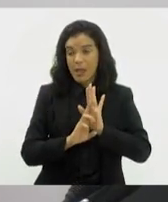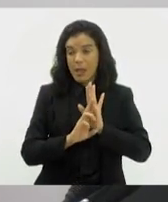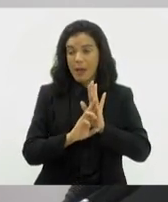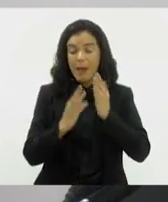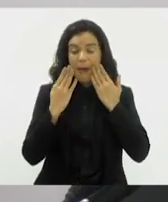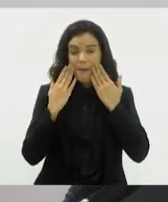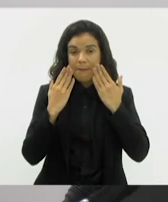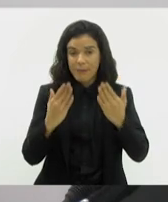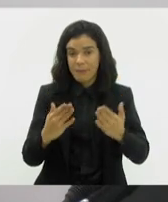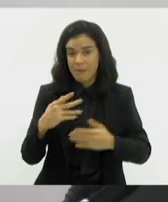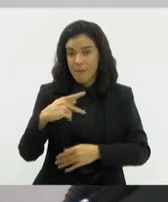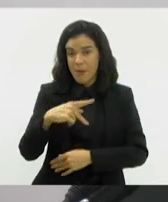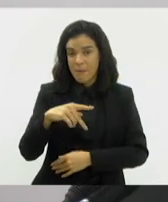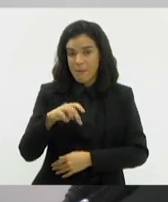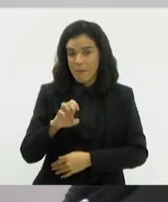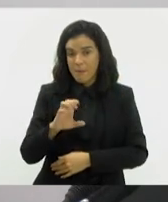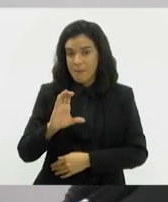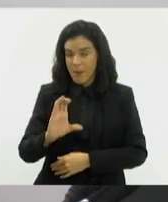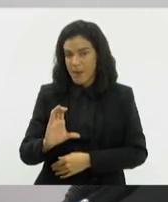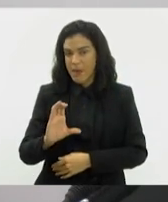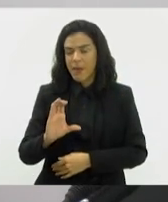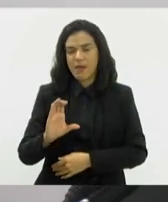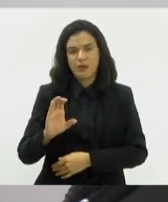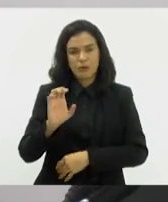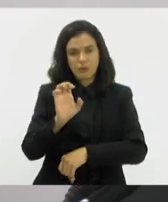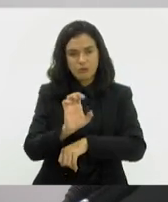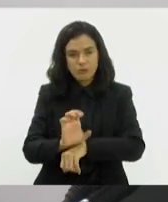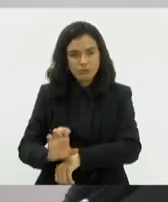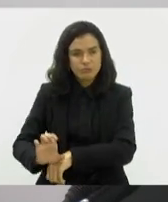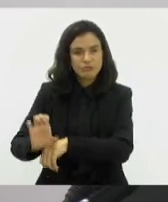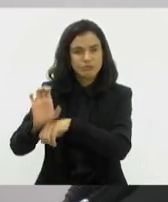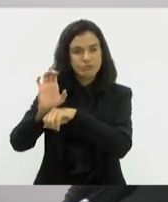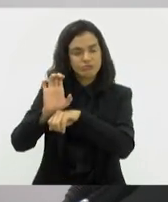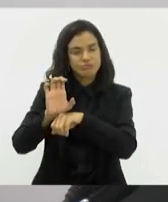que os estados fossem concorrentes para